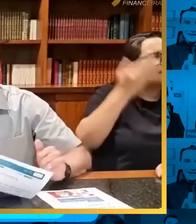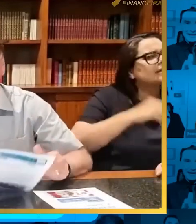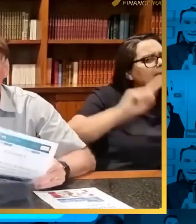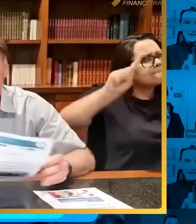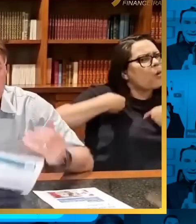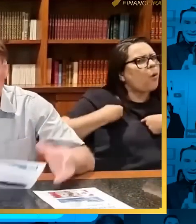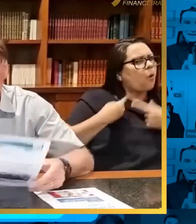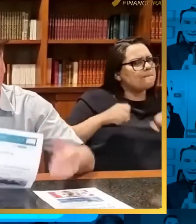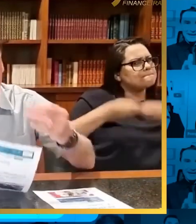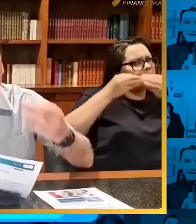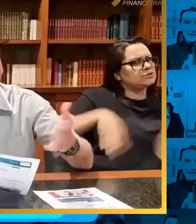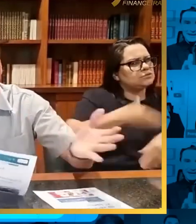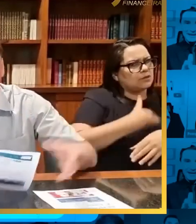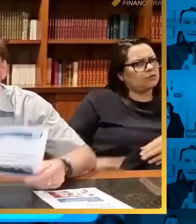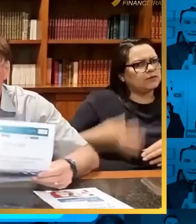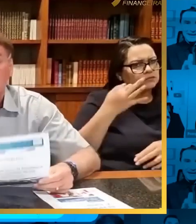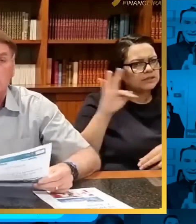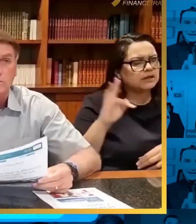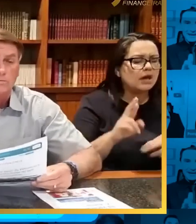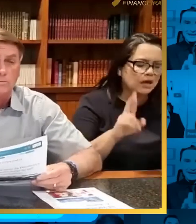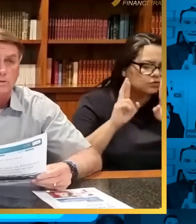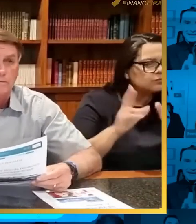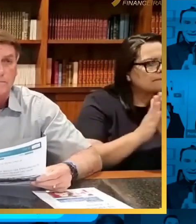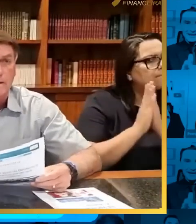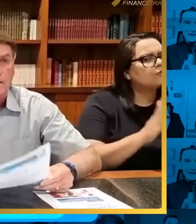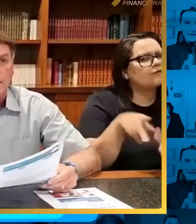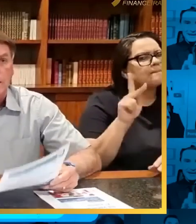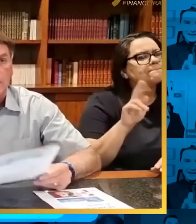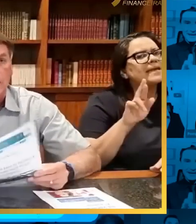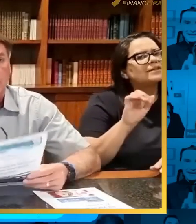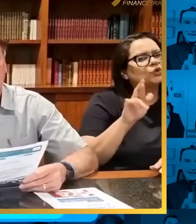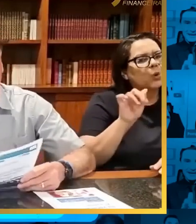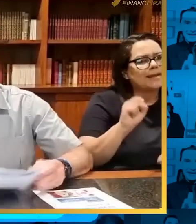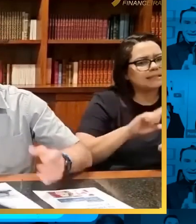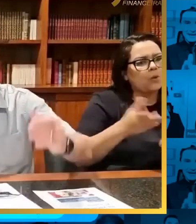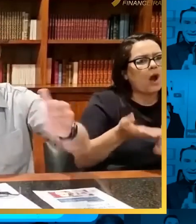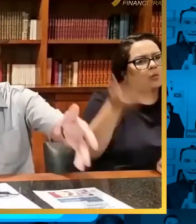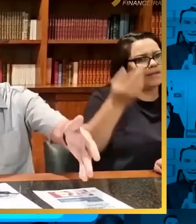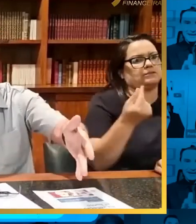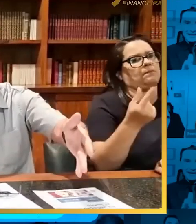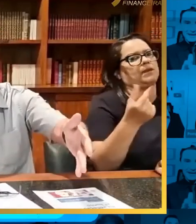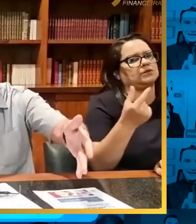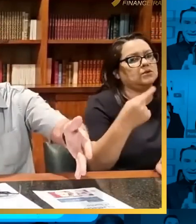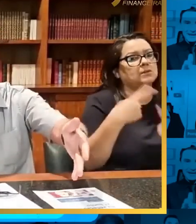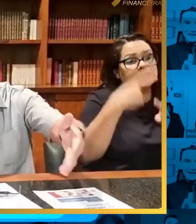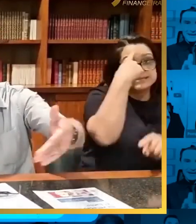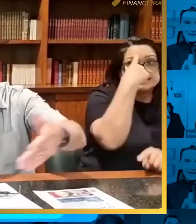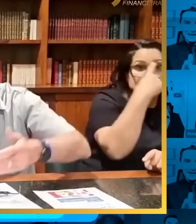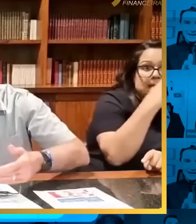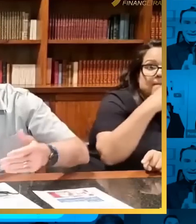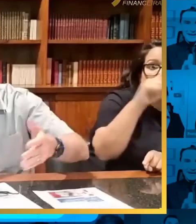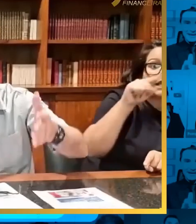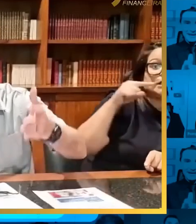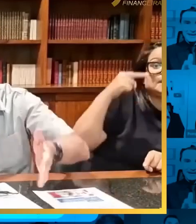o governo federal. Esse é o interesse aí. Espero que a Petrobras não reajuste os combustíveis, né? Porque até a semana que vem a